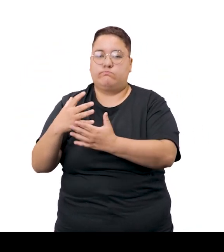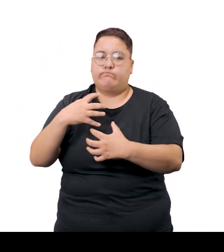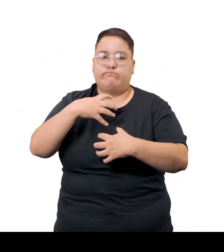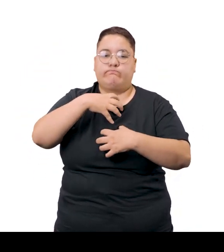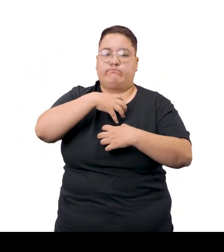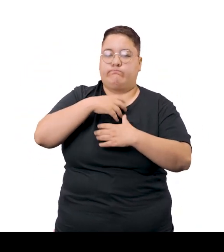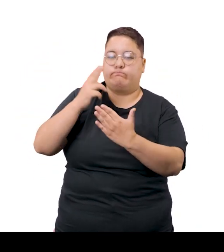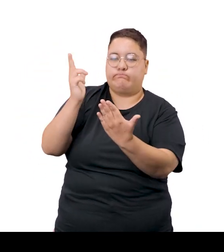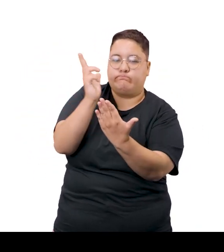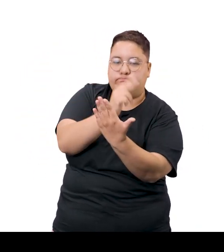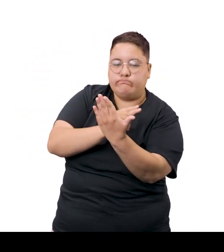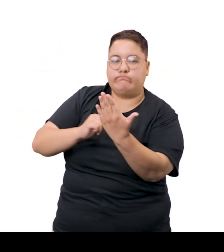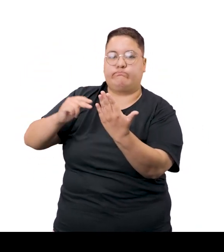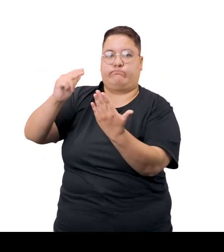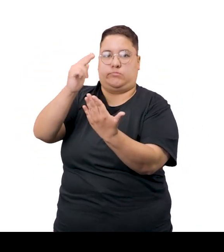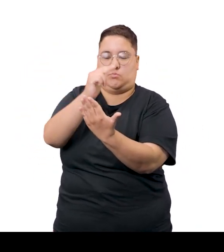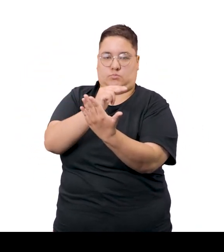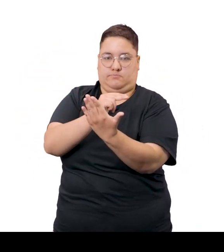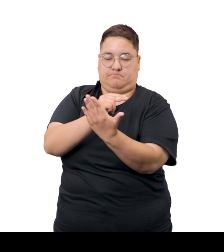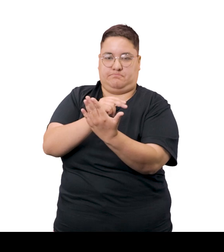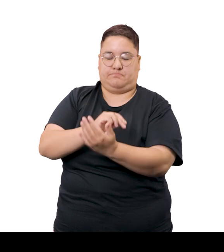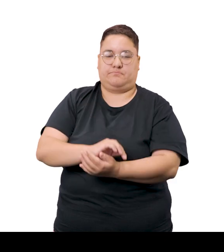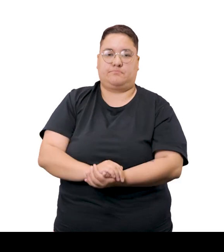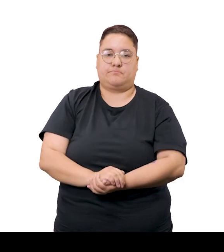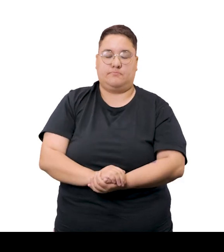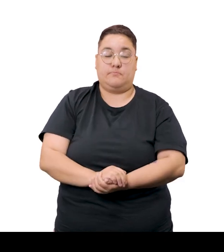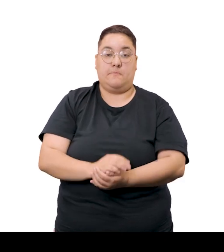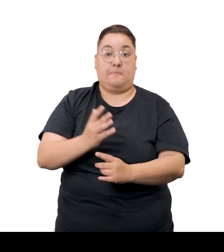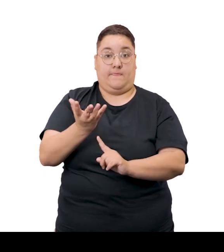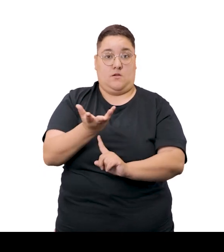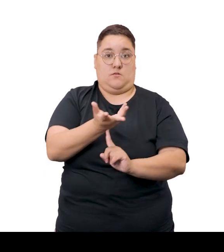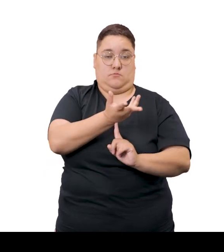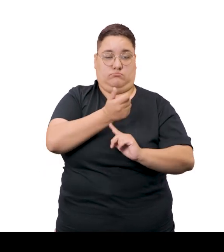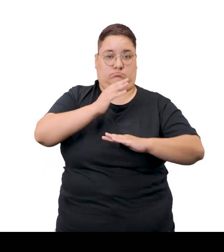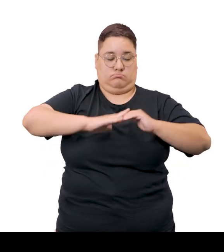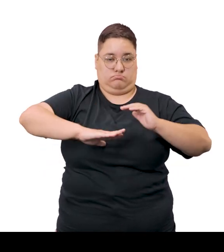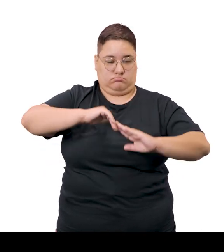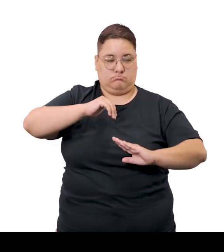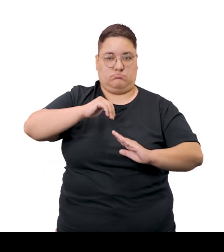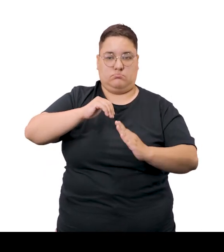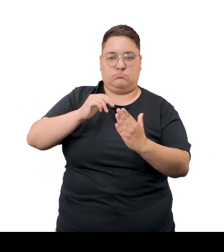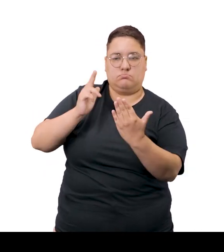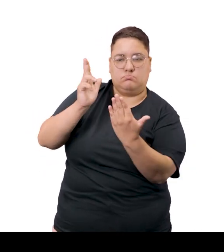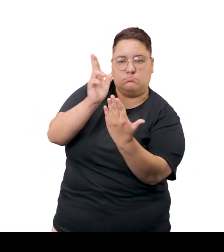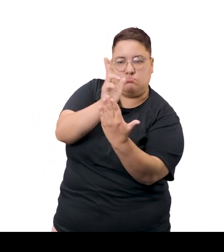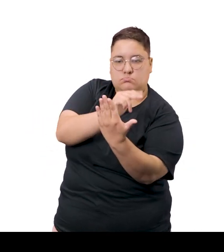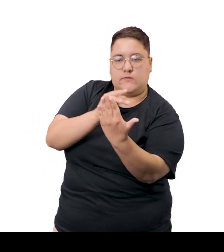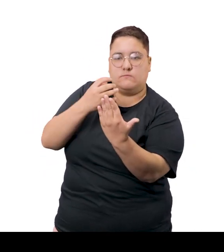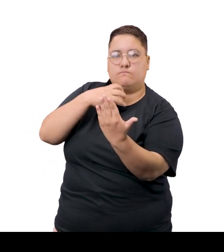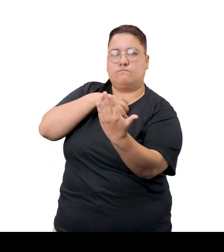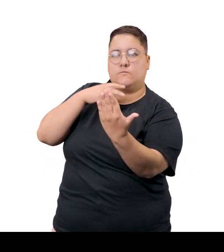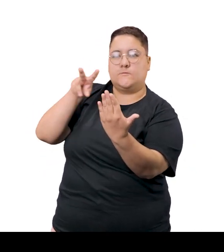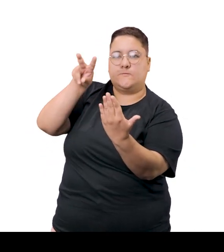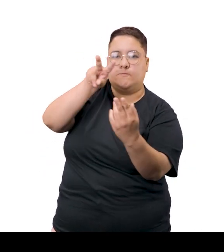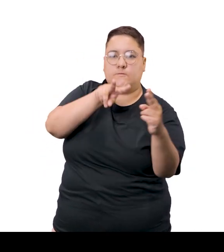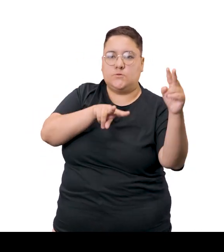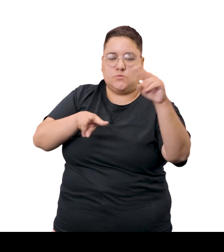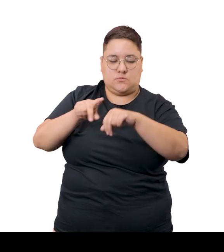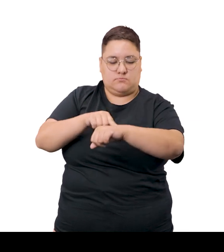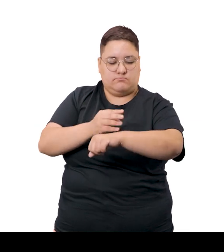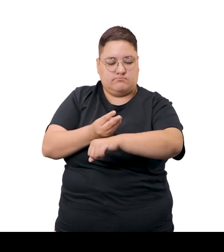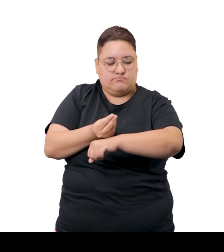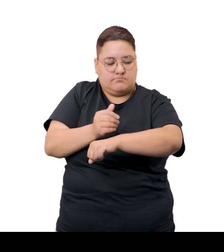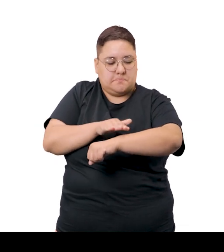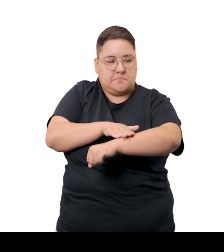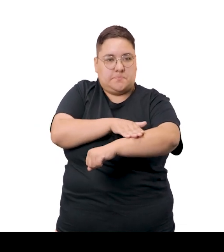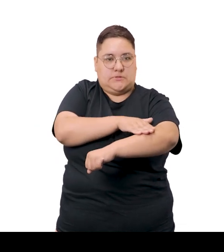intensidade emotiva das pinturas e das gravuras. O artista traduz na pintura a sensação visual e tátil da